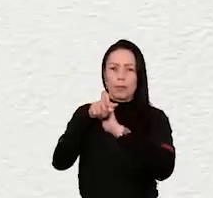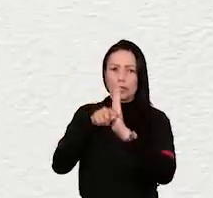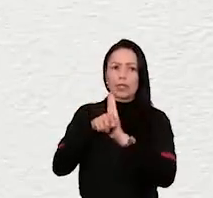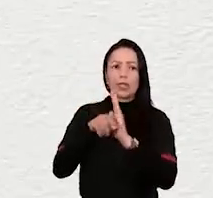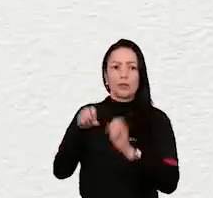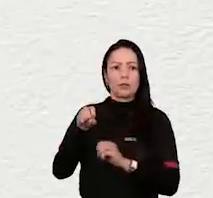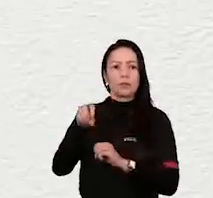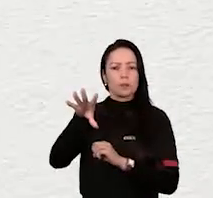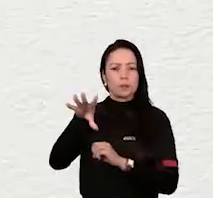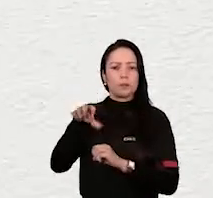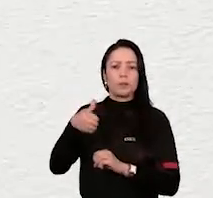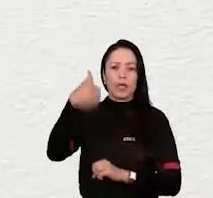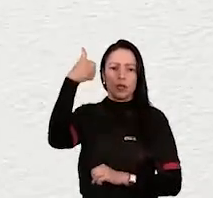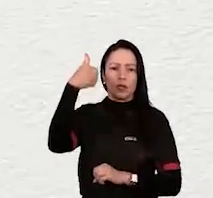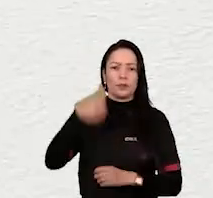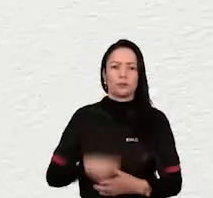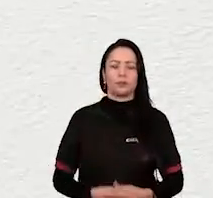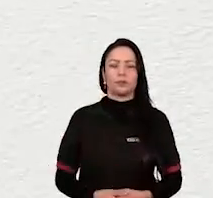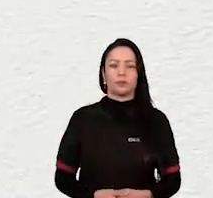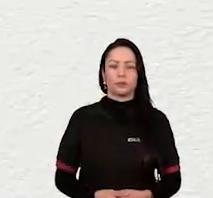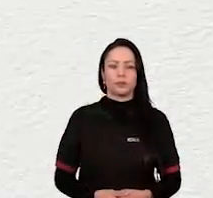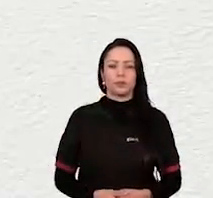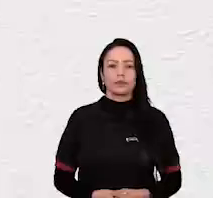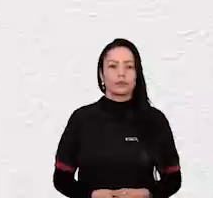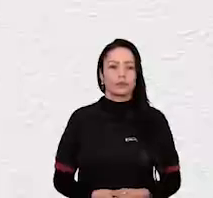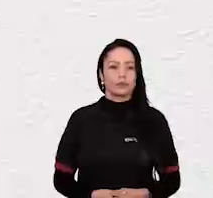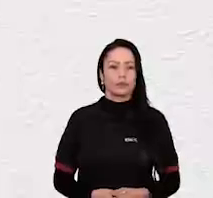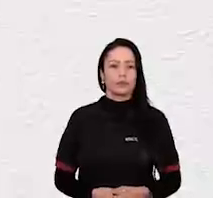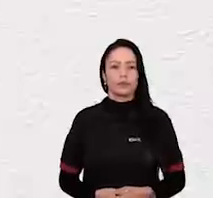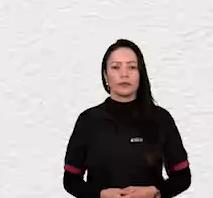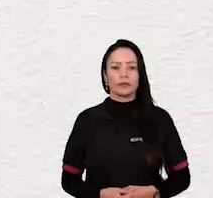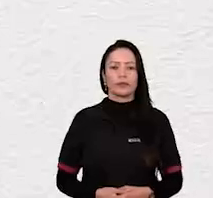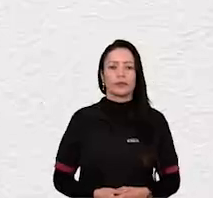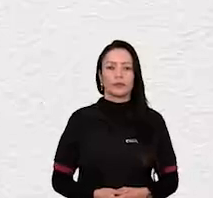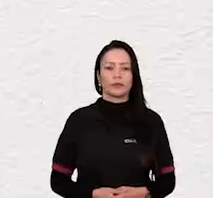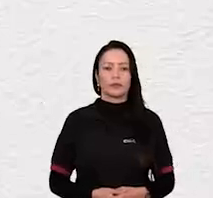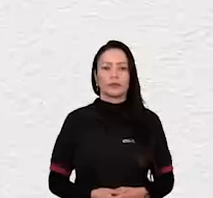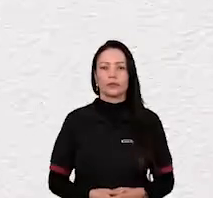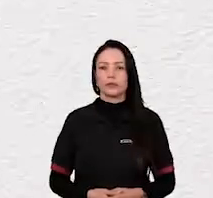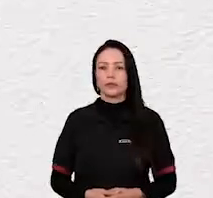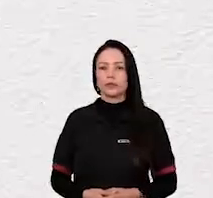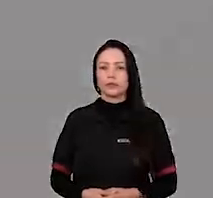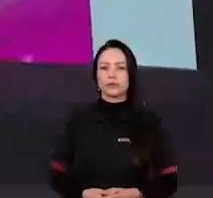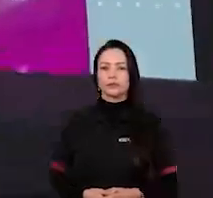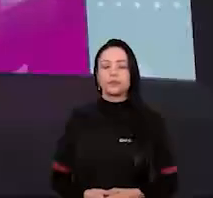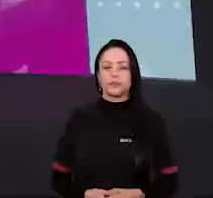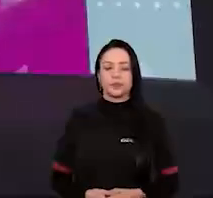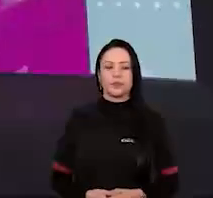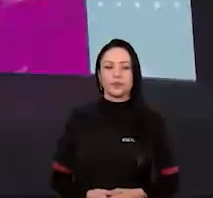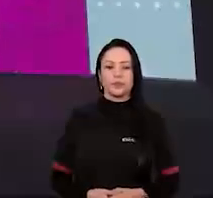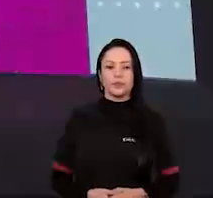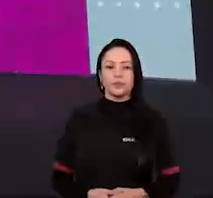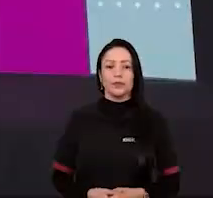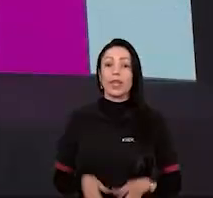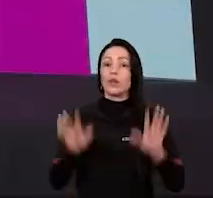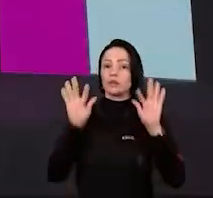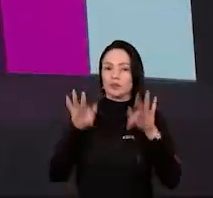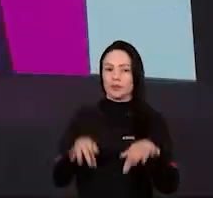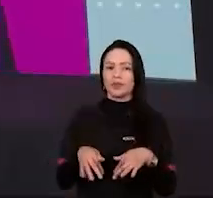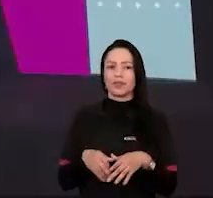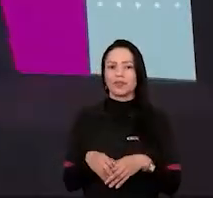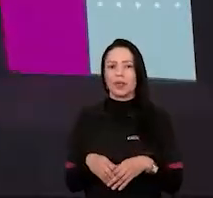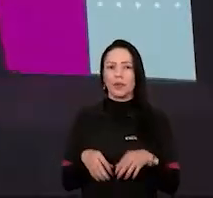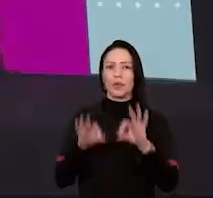imagem avançado. E né? É o grande Melhor de finale, é todas. um